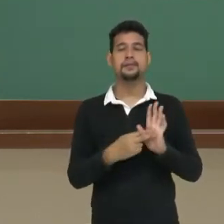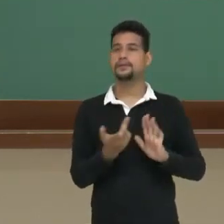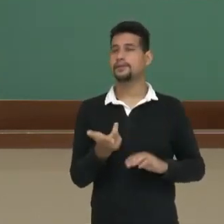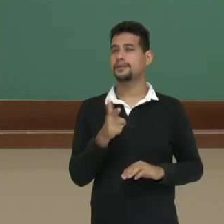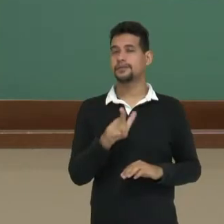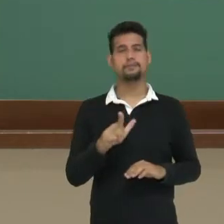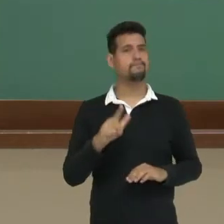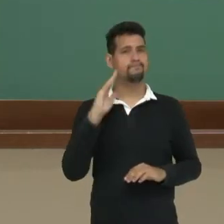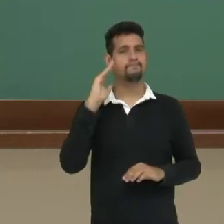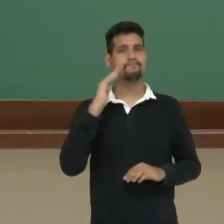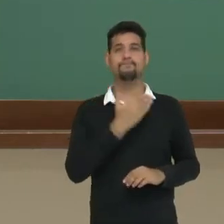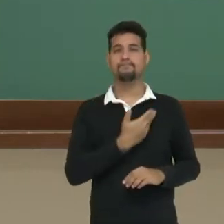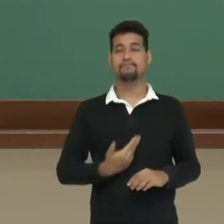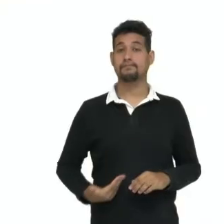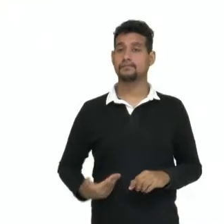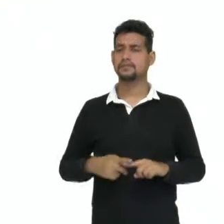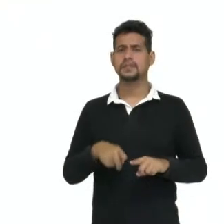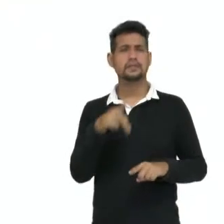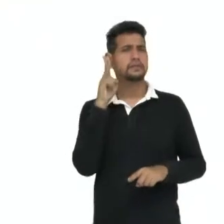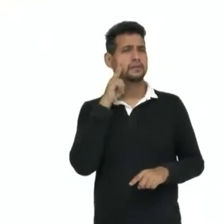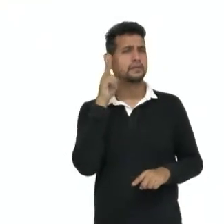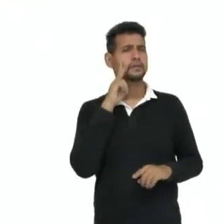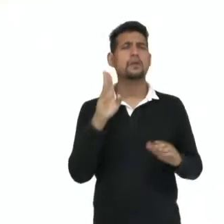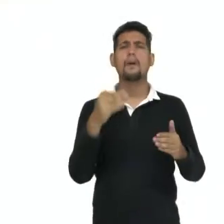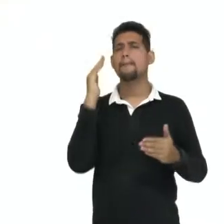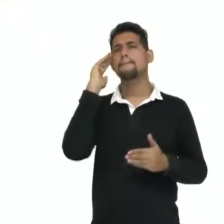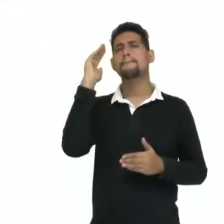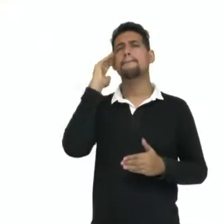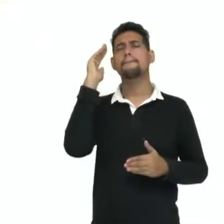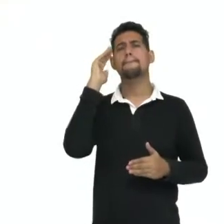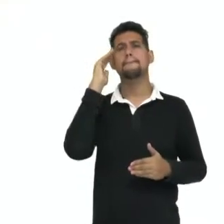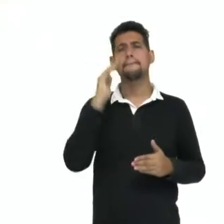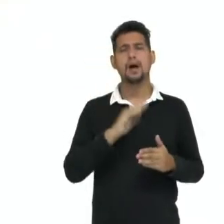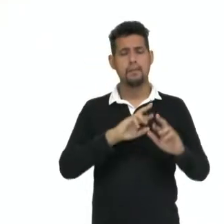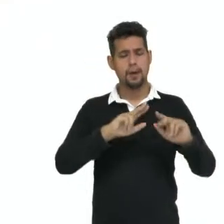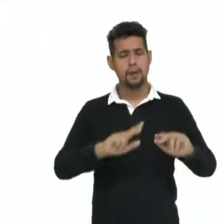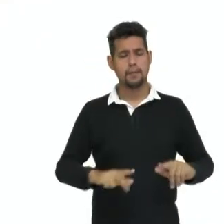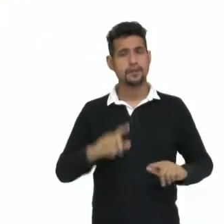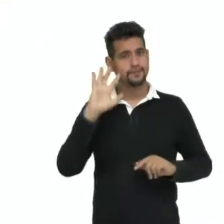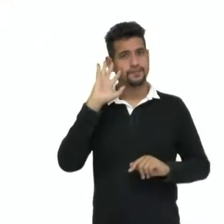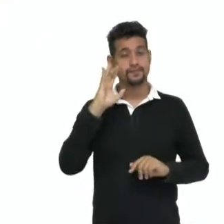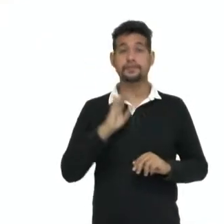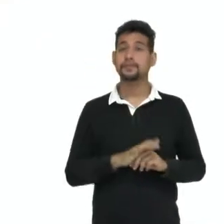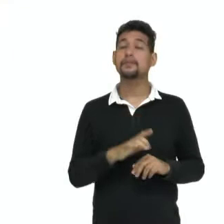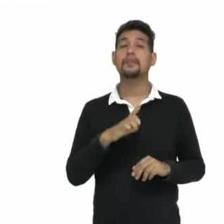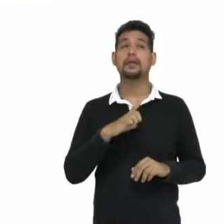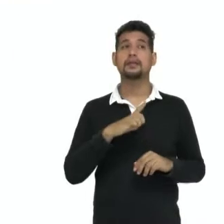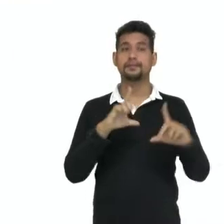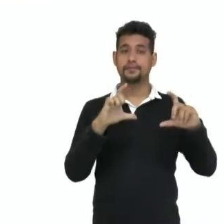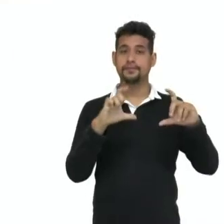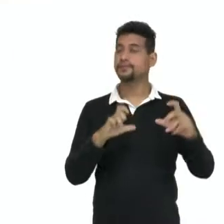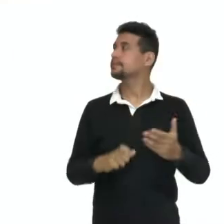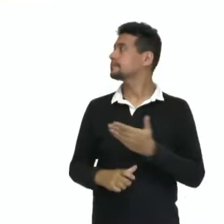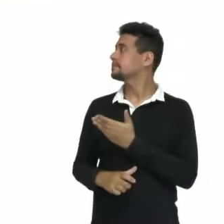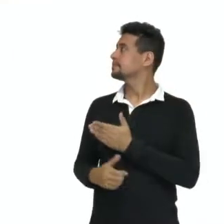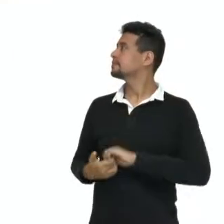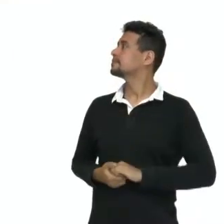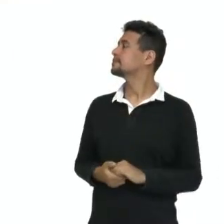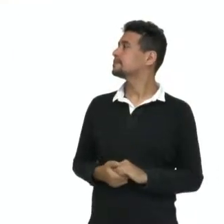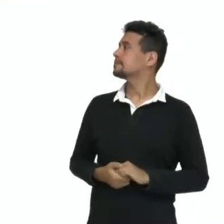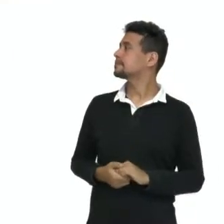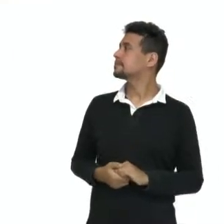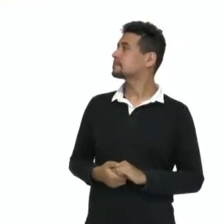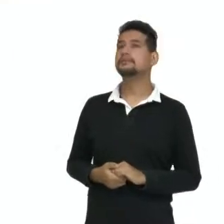novamente chefe de governo. Você lembra quais foram os principais embates desse período? Então aqui nós temos uma imagem do João Goulart